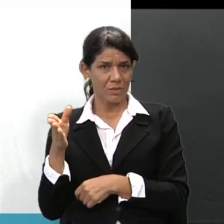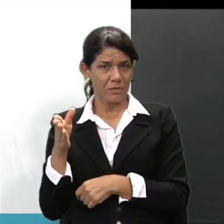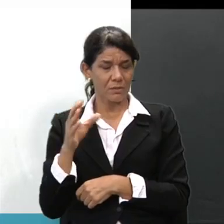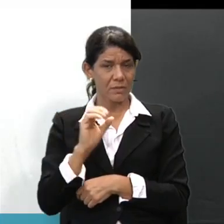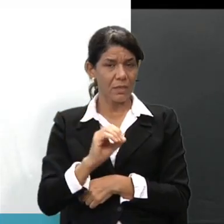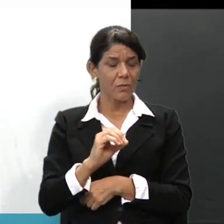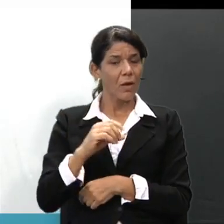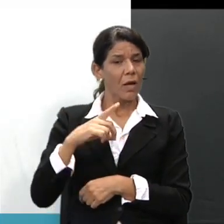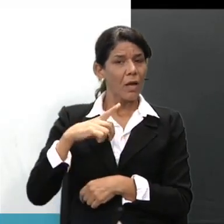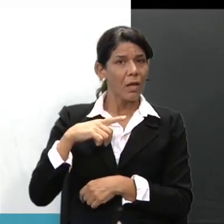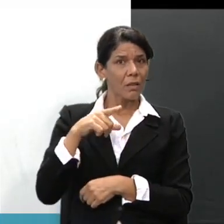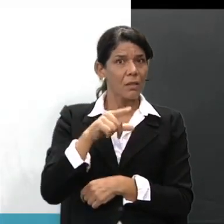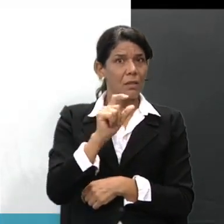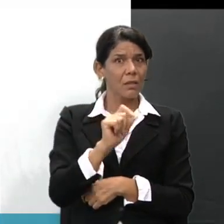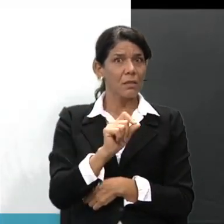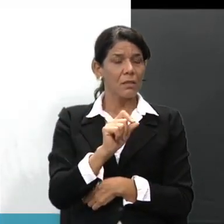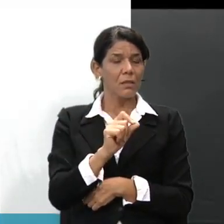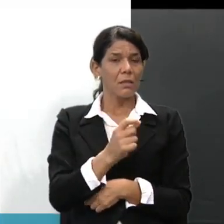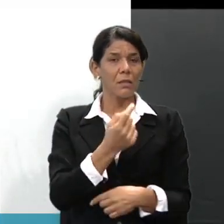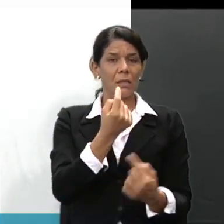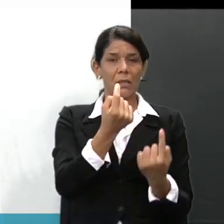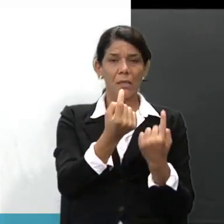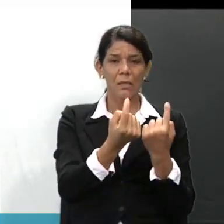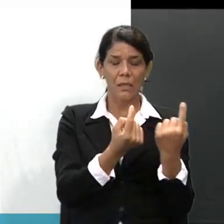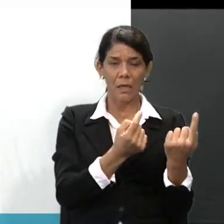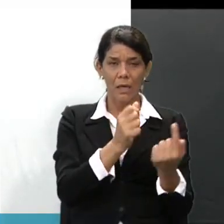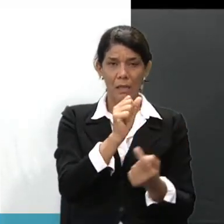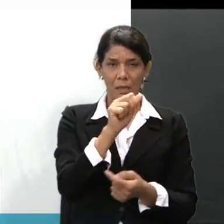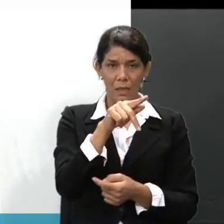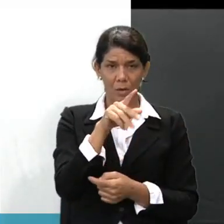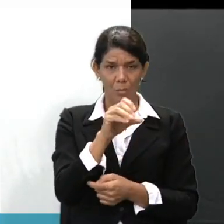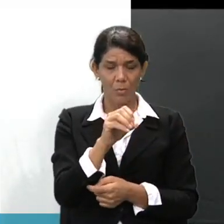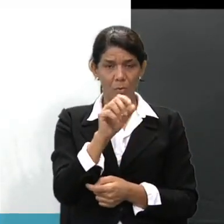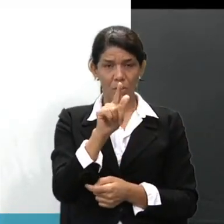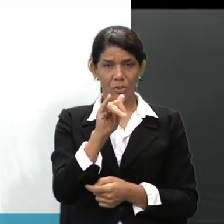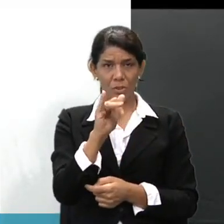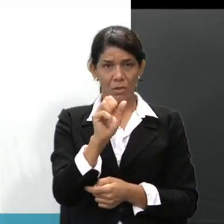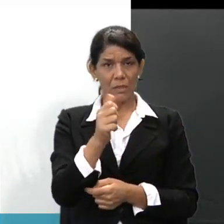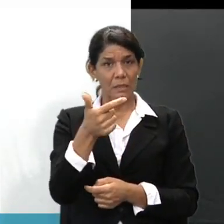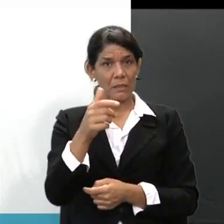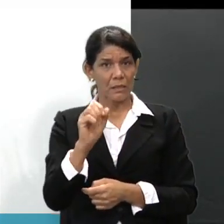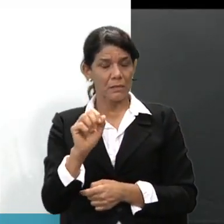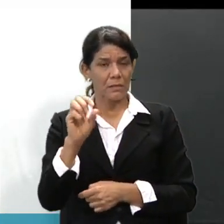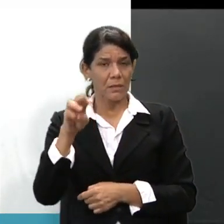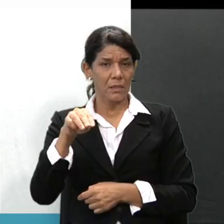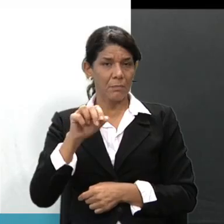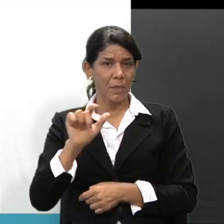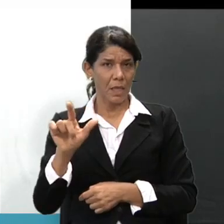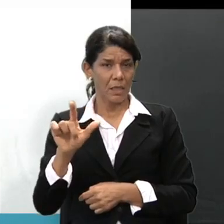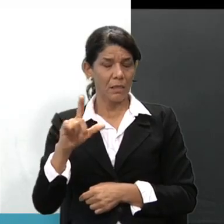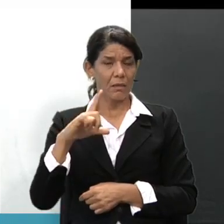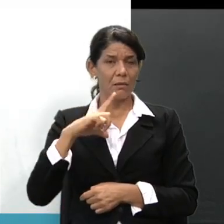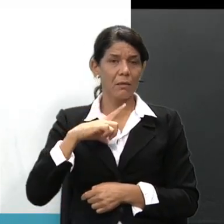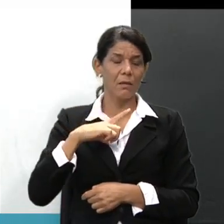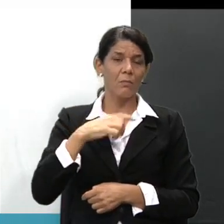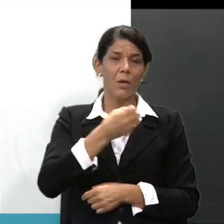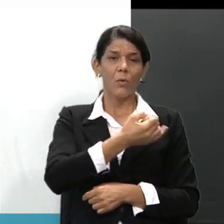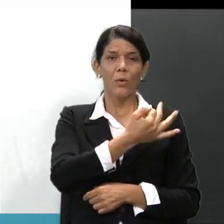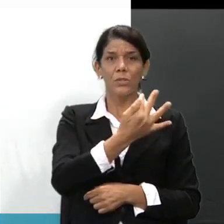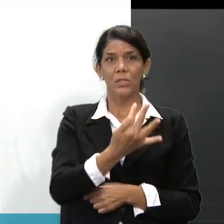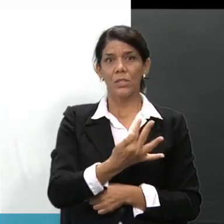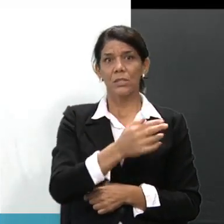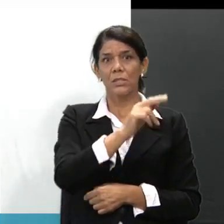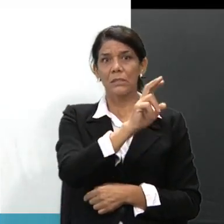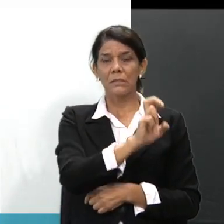tenho então que em cada ampola de glicose de 10 ml, eu tenho uma quantidade